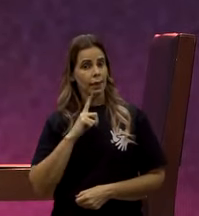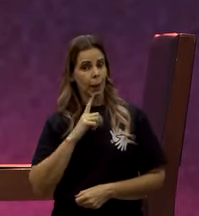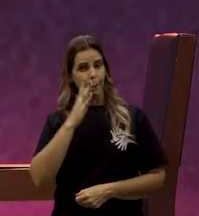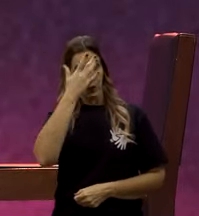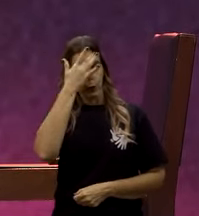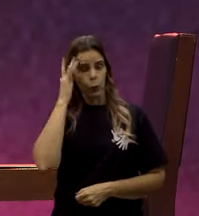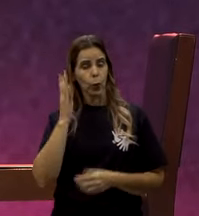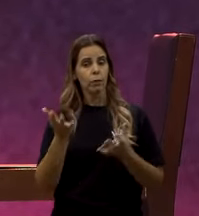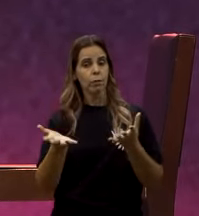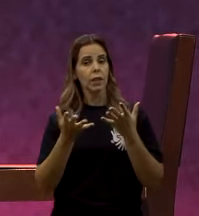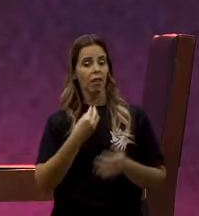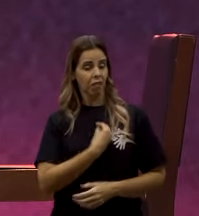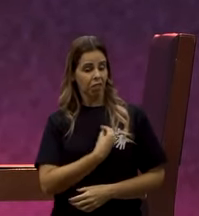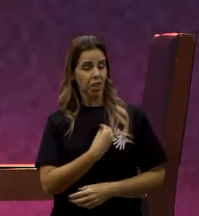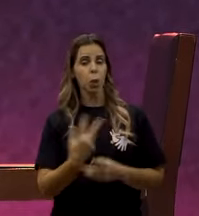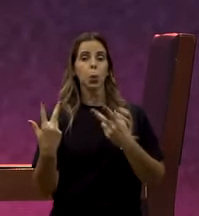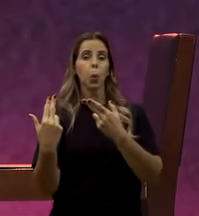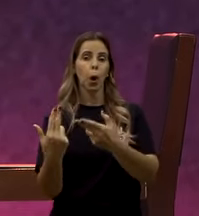pelo que Paulo passou